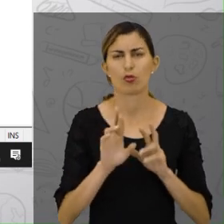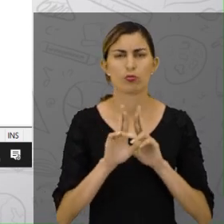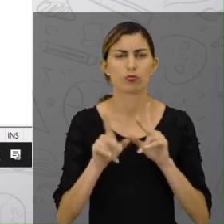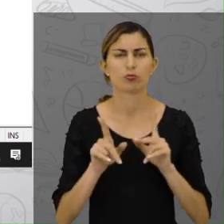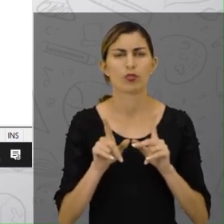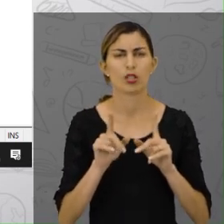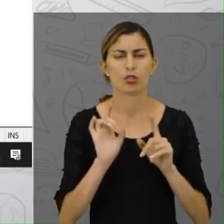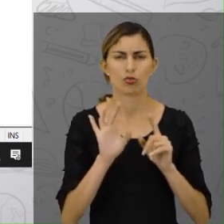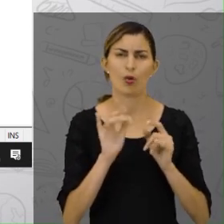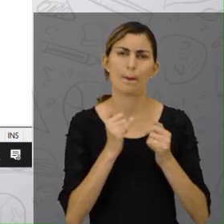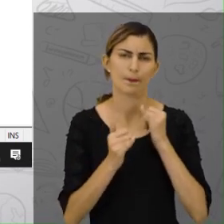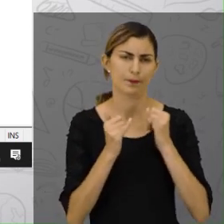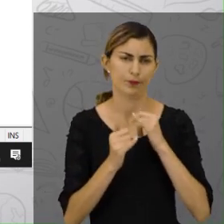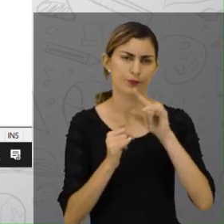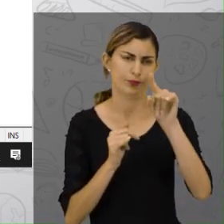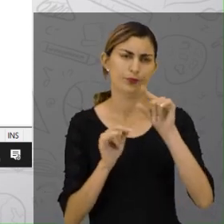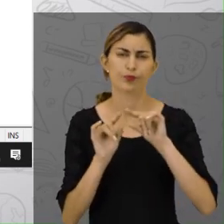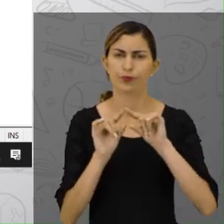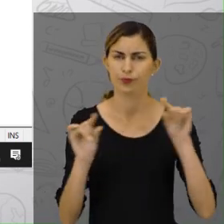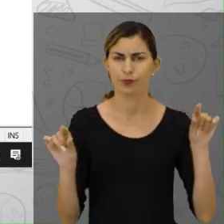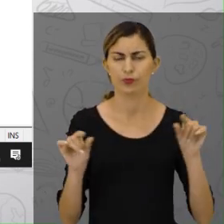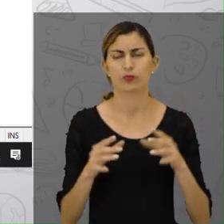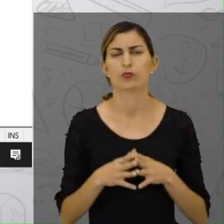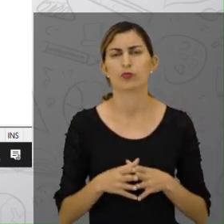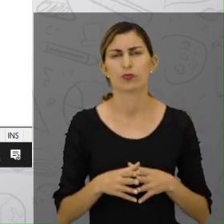apenas nesse aspecto aqui.